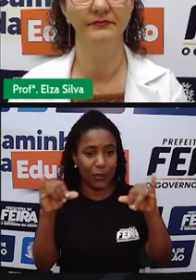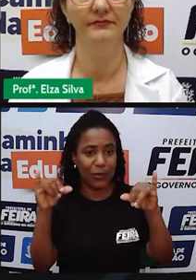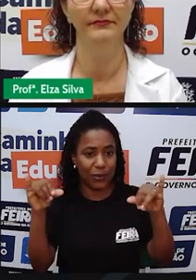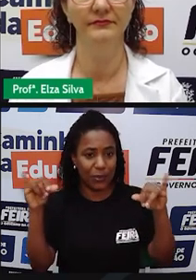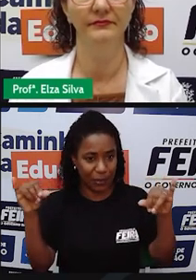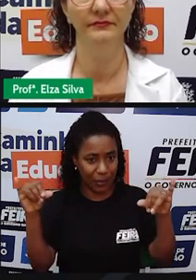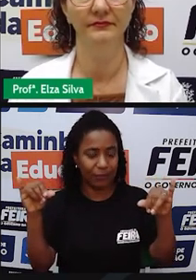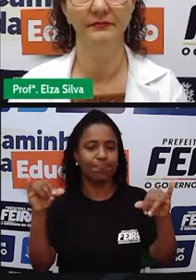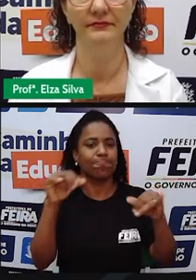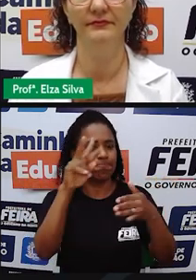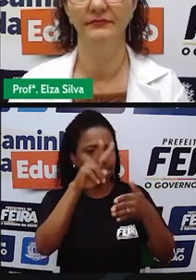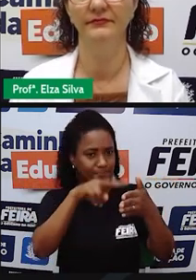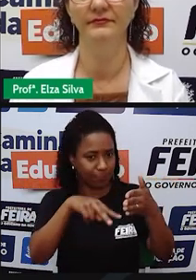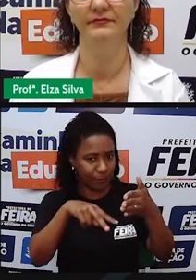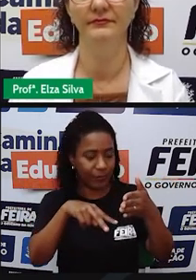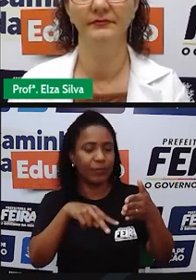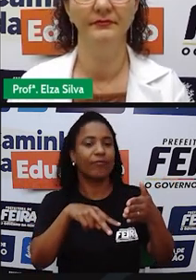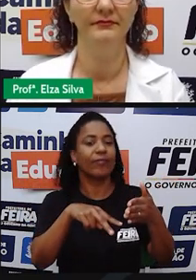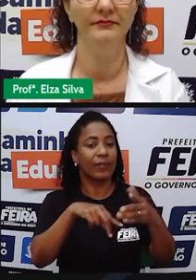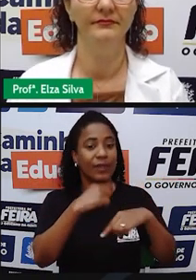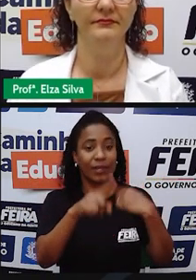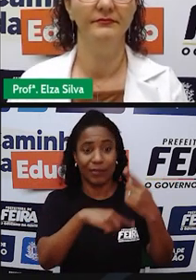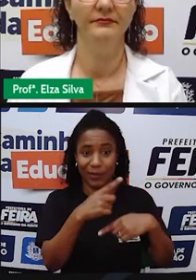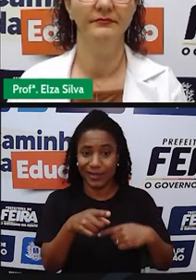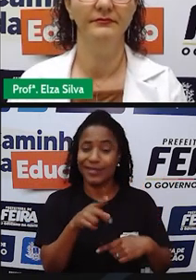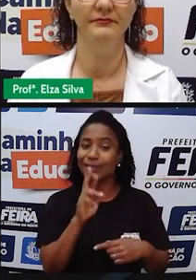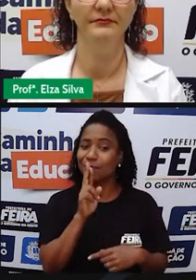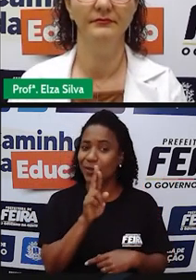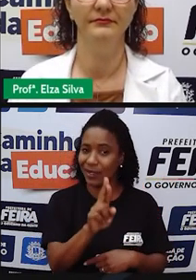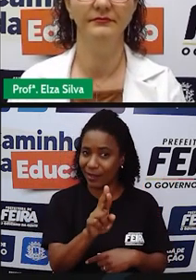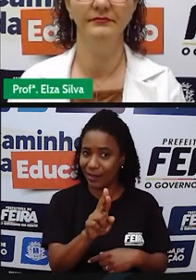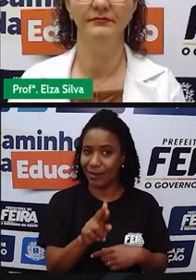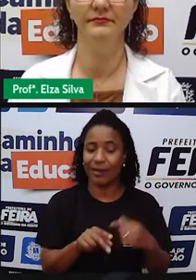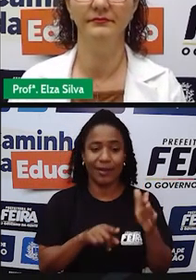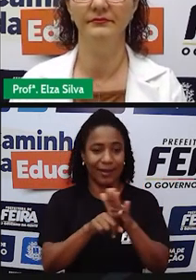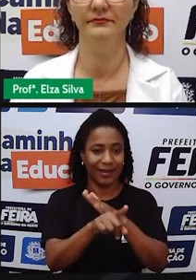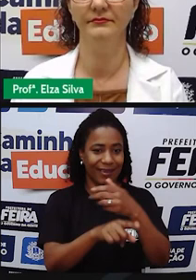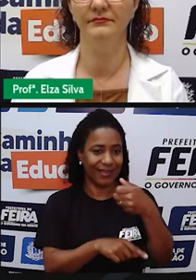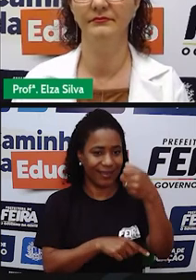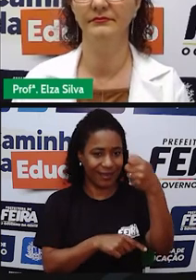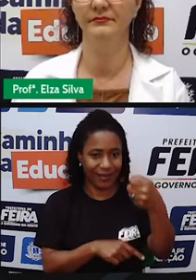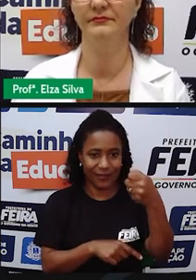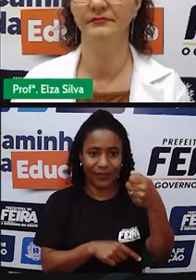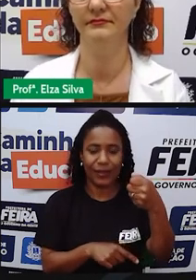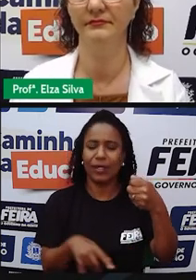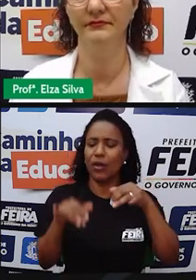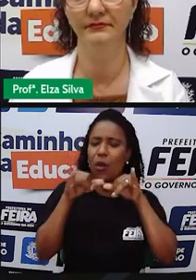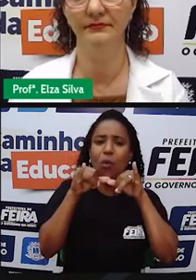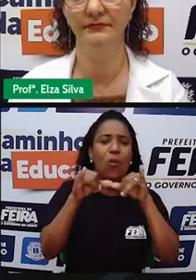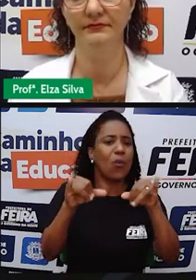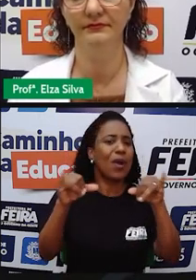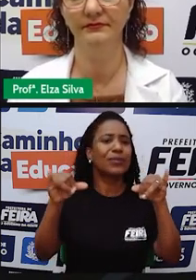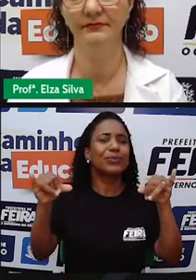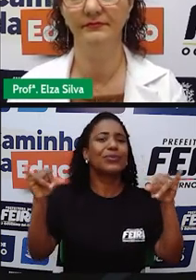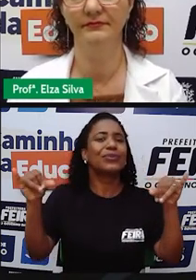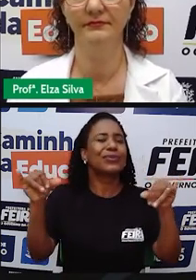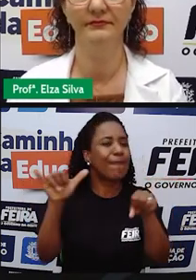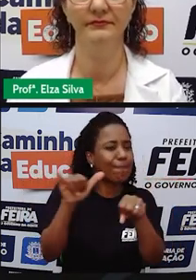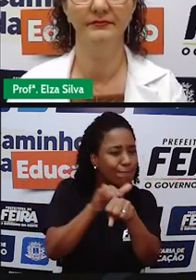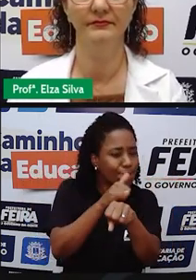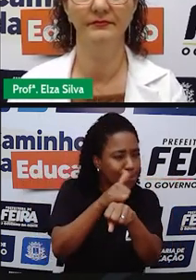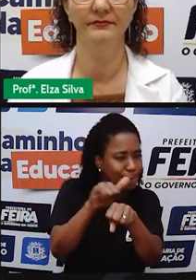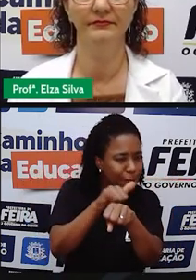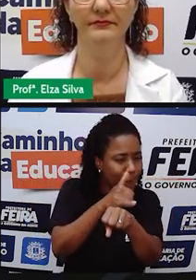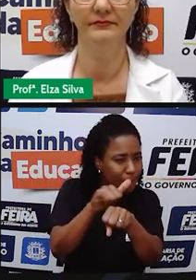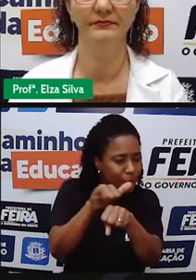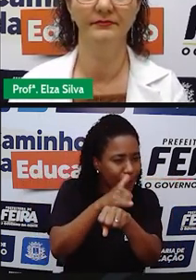seguintes questões. Letra A. Qual é a intenção desse anúncio publicitário? Presta atenção, lembra